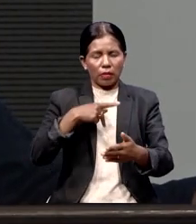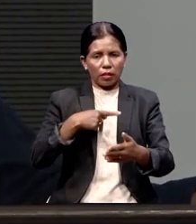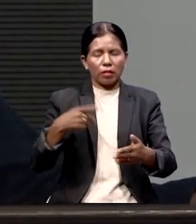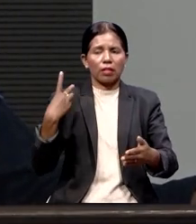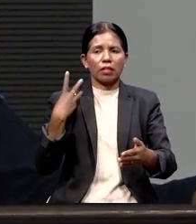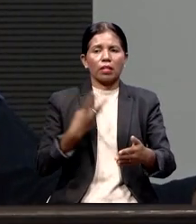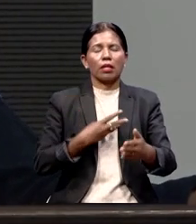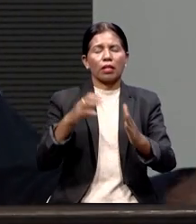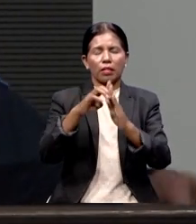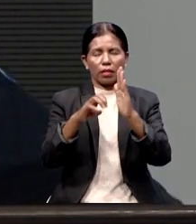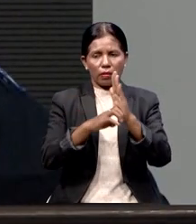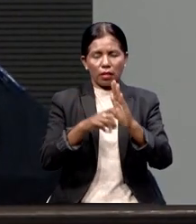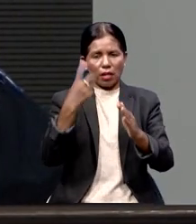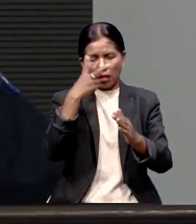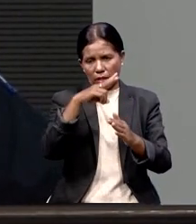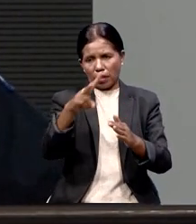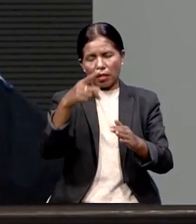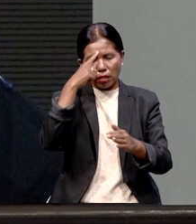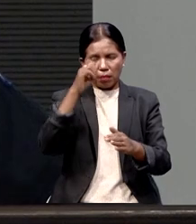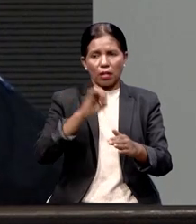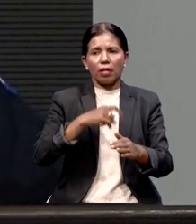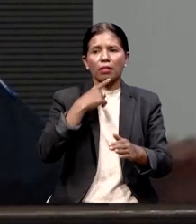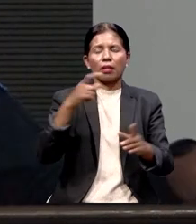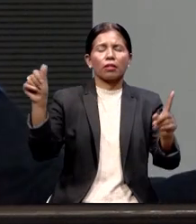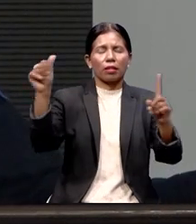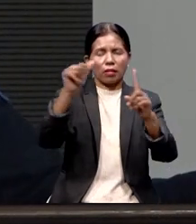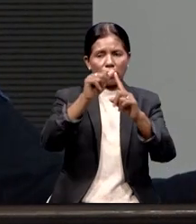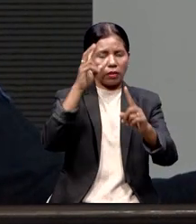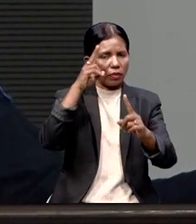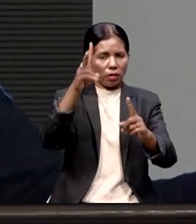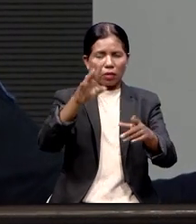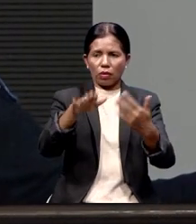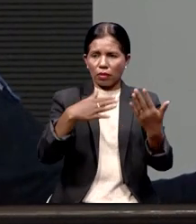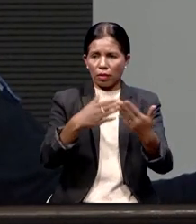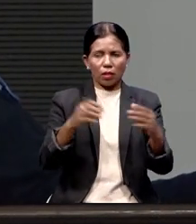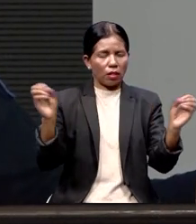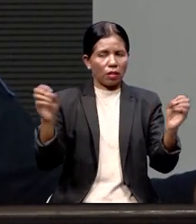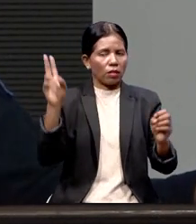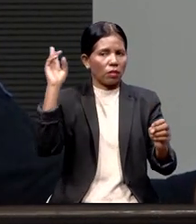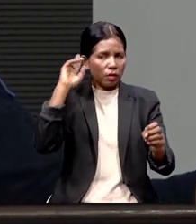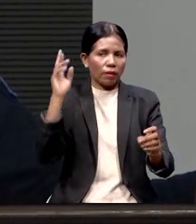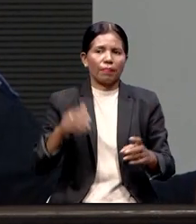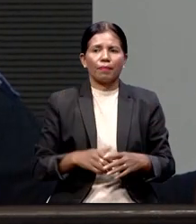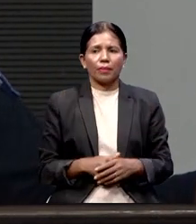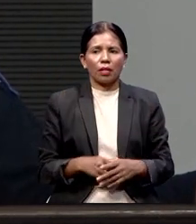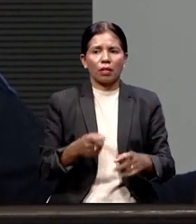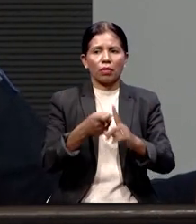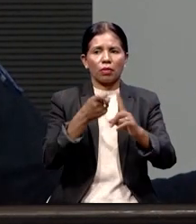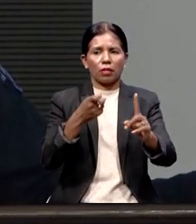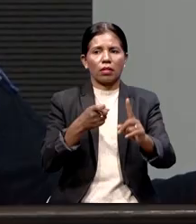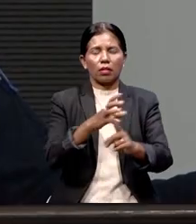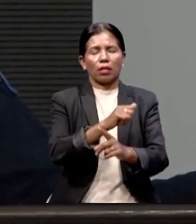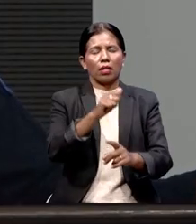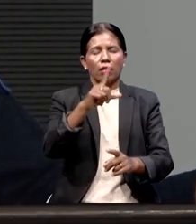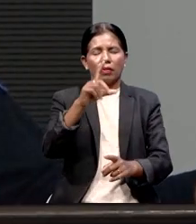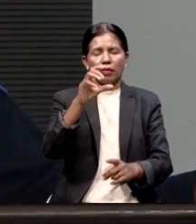ida mata. Da maneira uni a tua tinta visão ida ne la os de patrona o se interno alfane